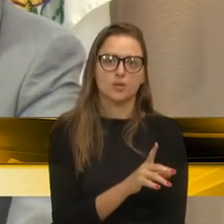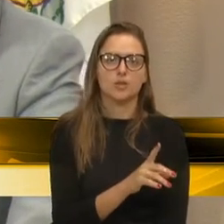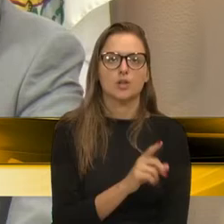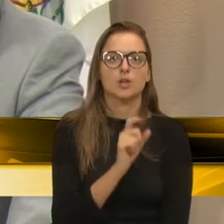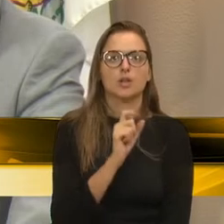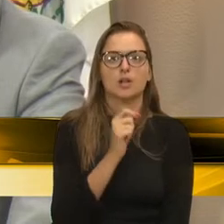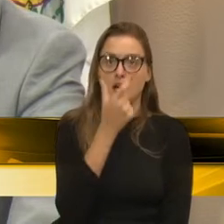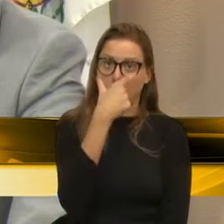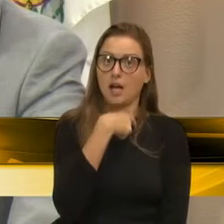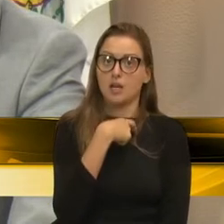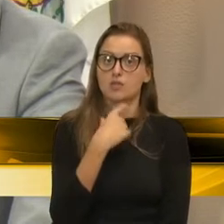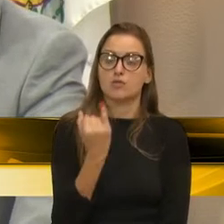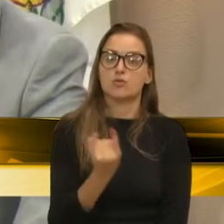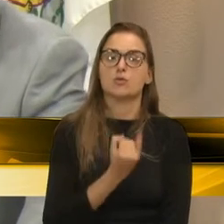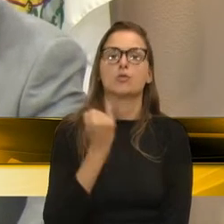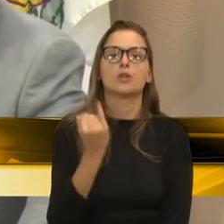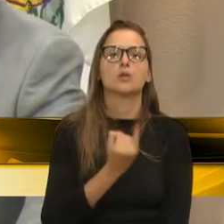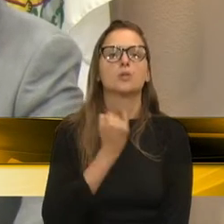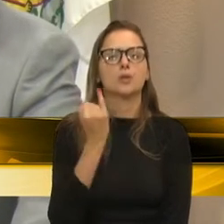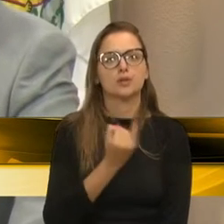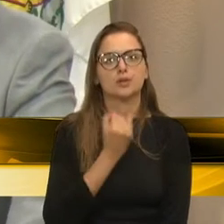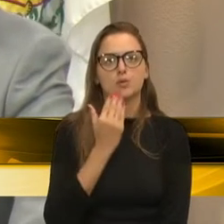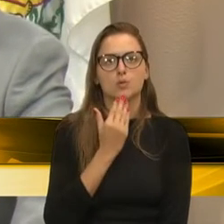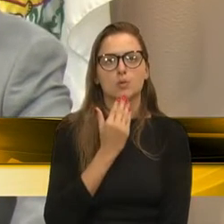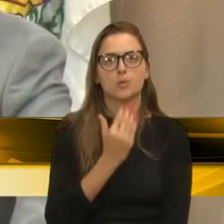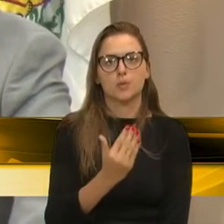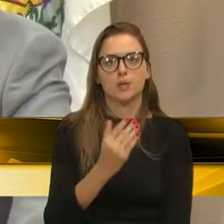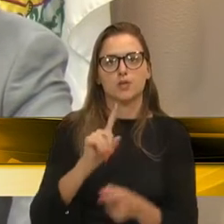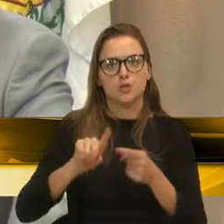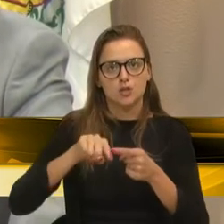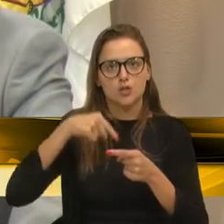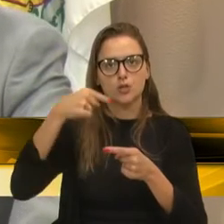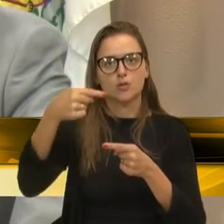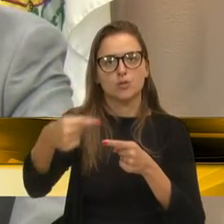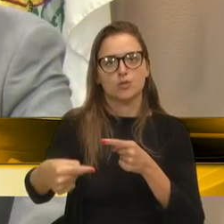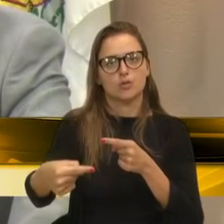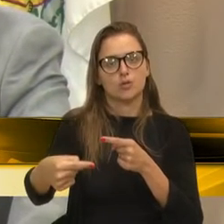importância esse pedido de vistas